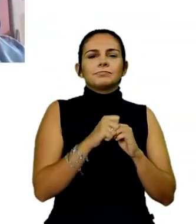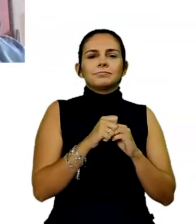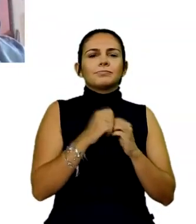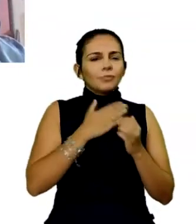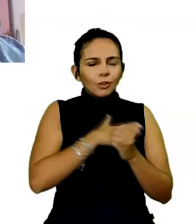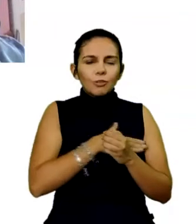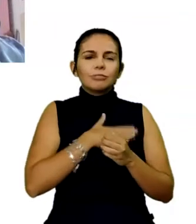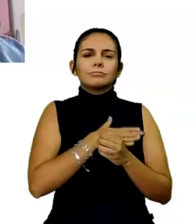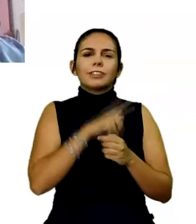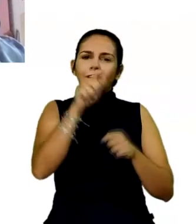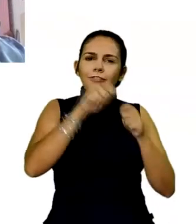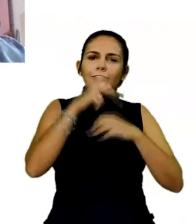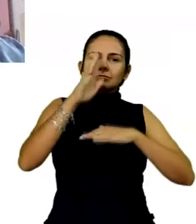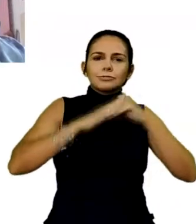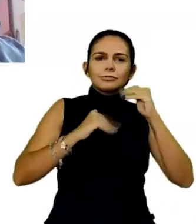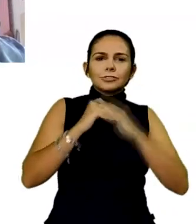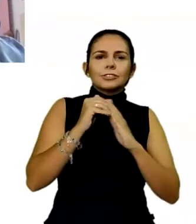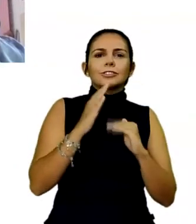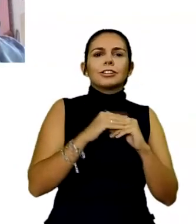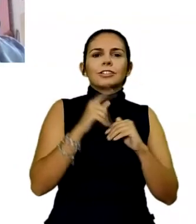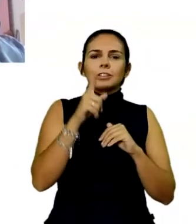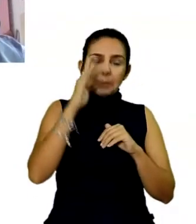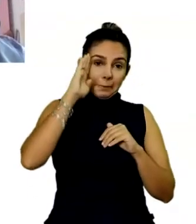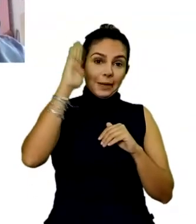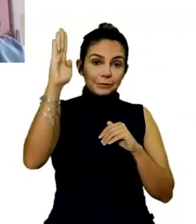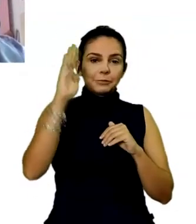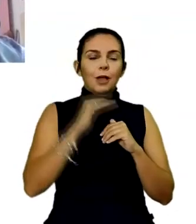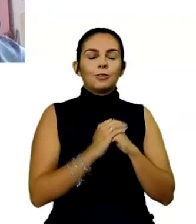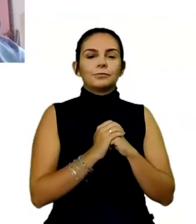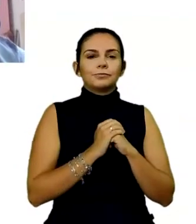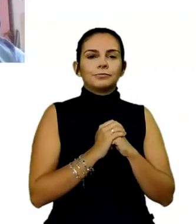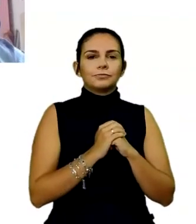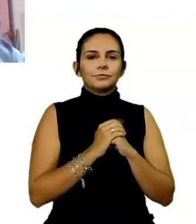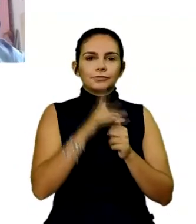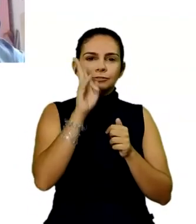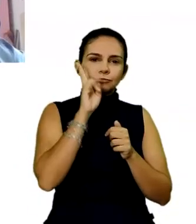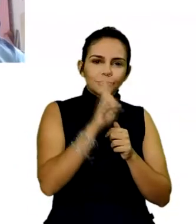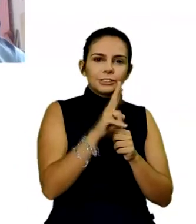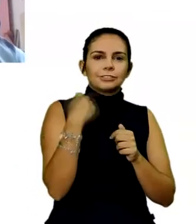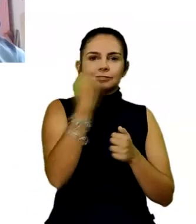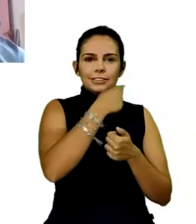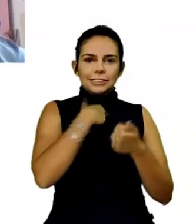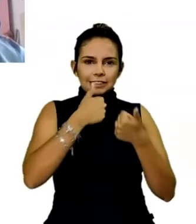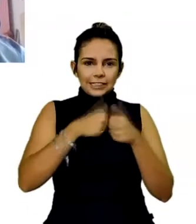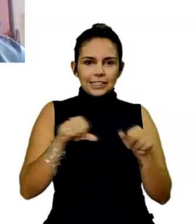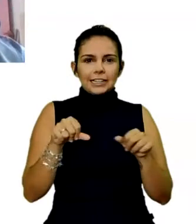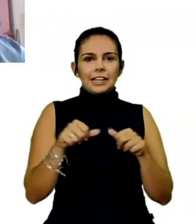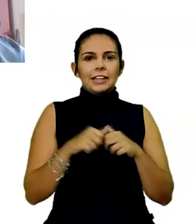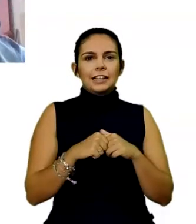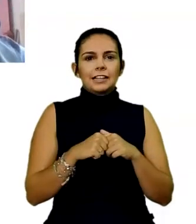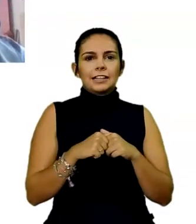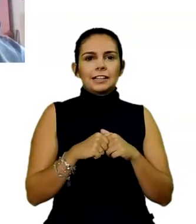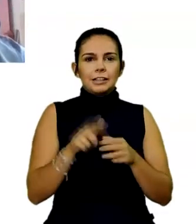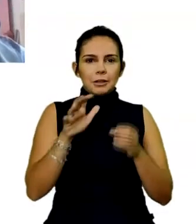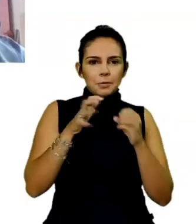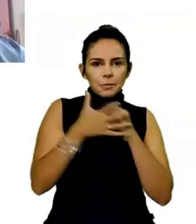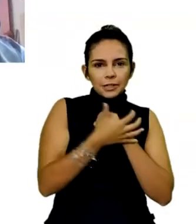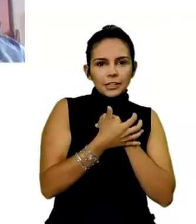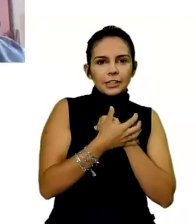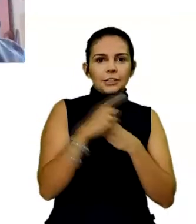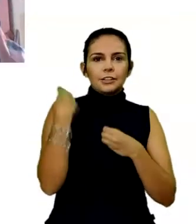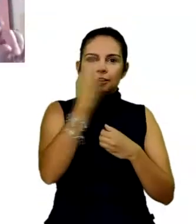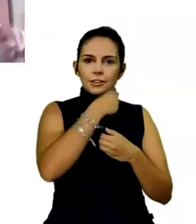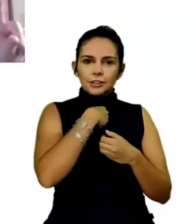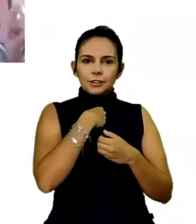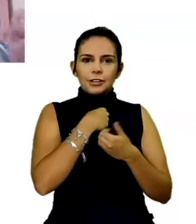e gostar do que você faz, principalmente isso, né? Você vê, a gente está aqui nessa pandemia,